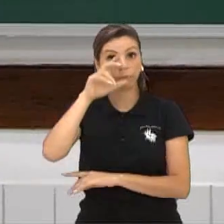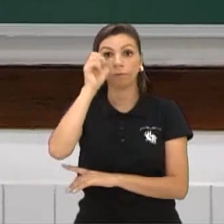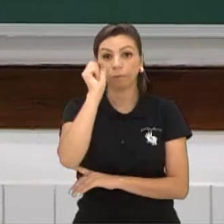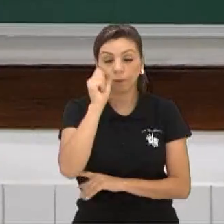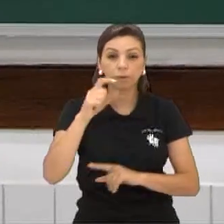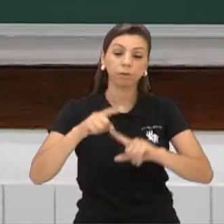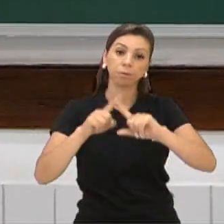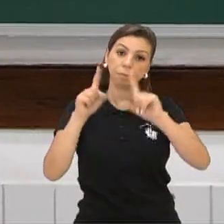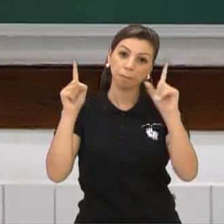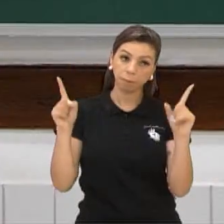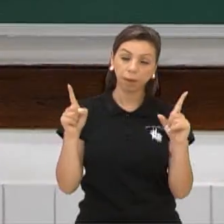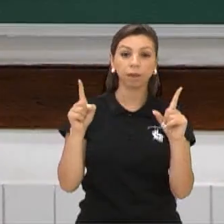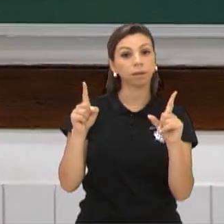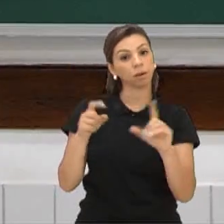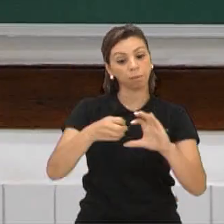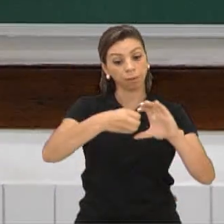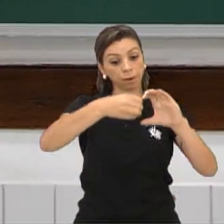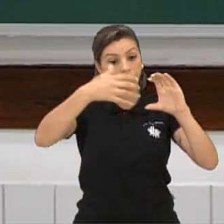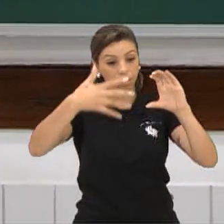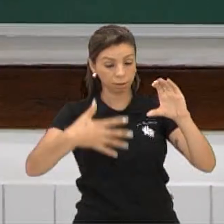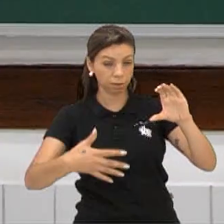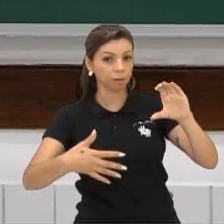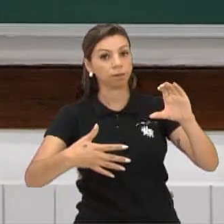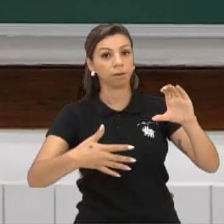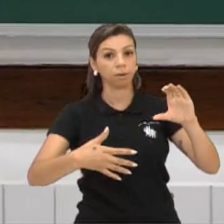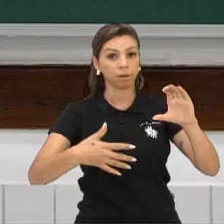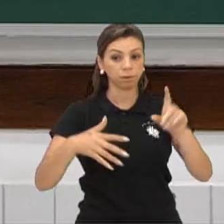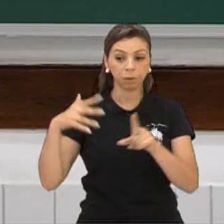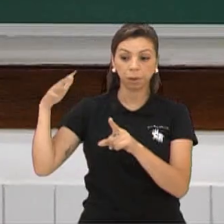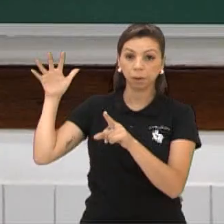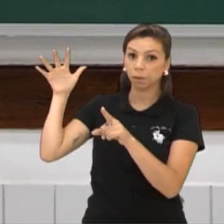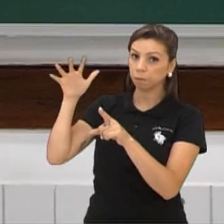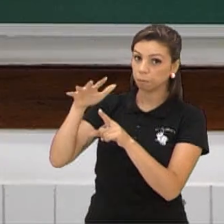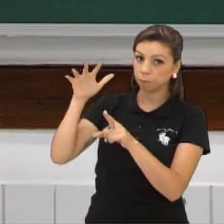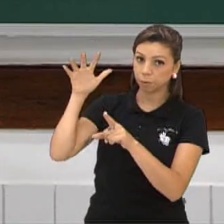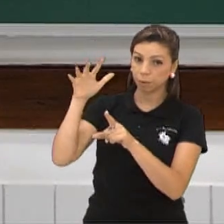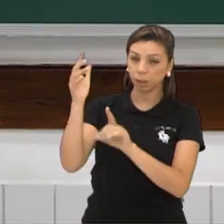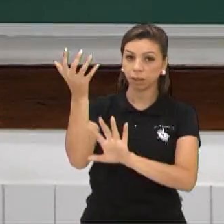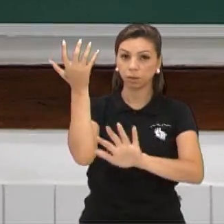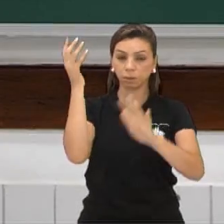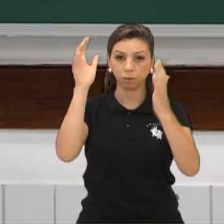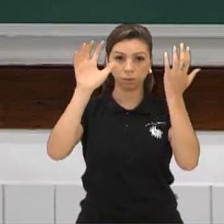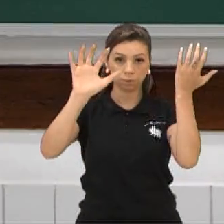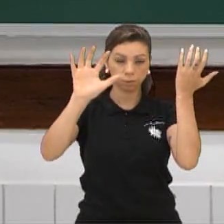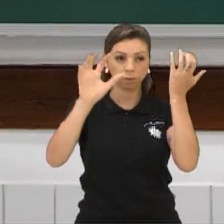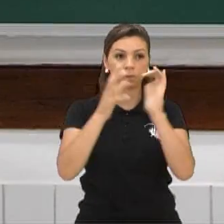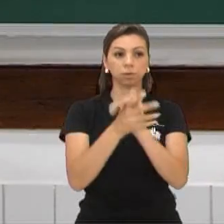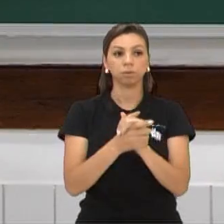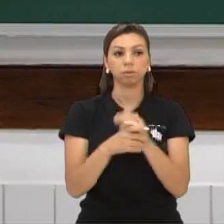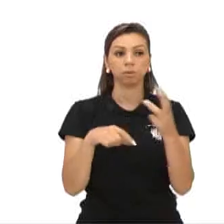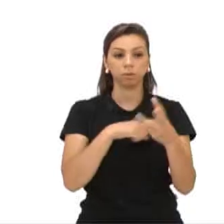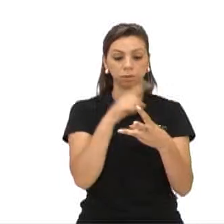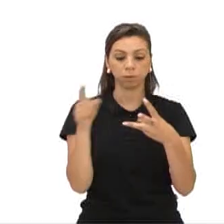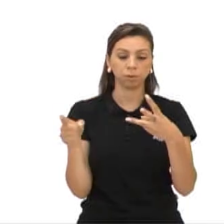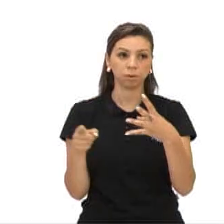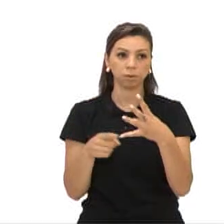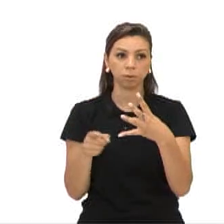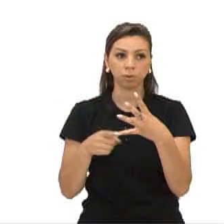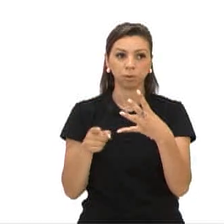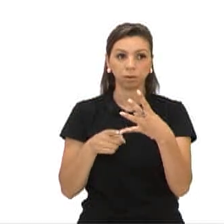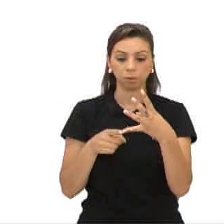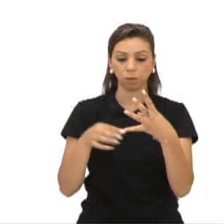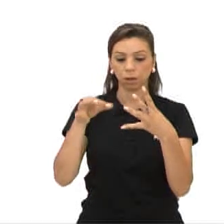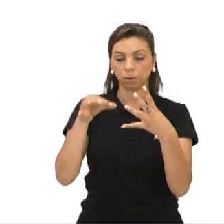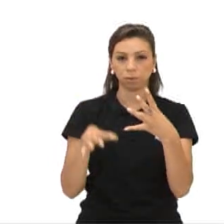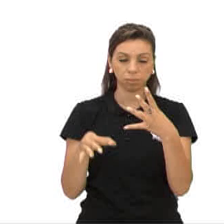e sim uma característica de influência climática. E o item 4, também considerado